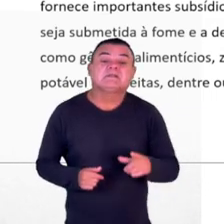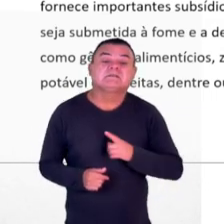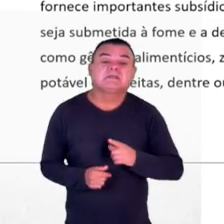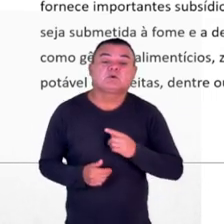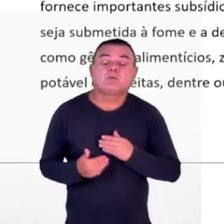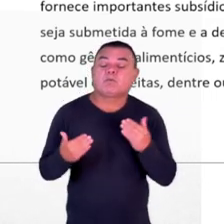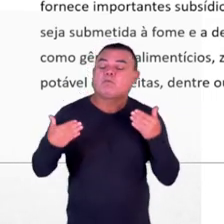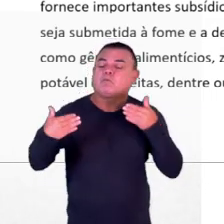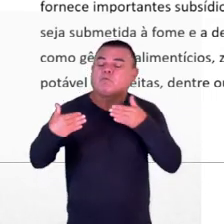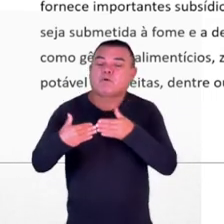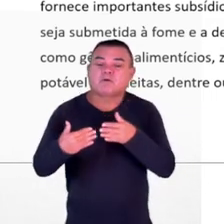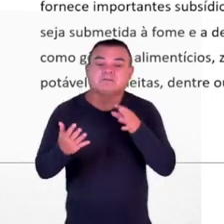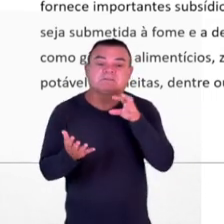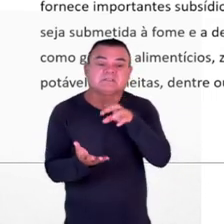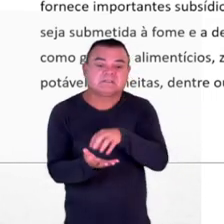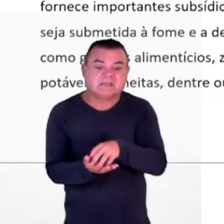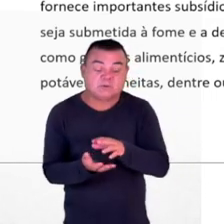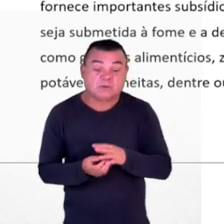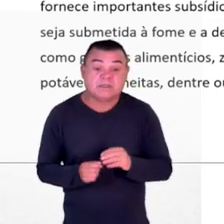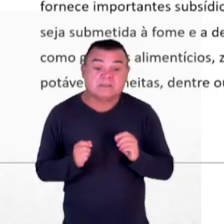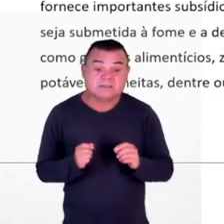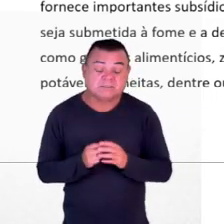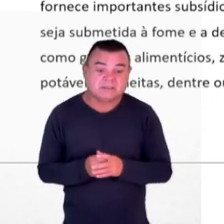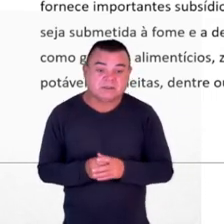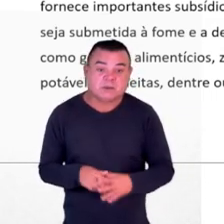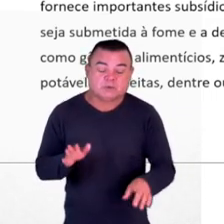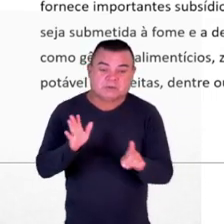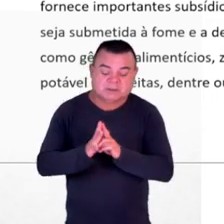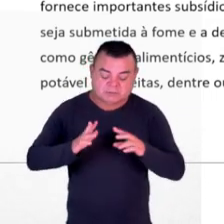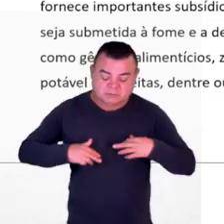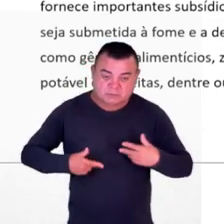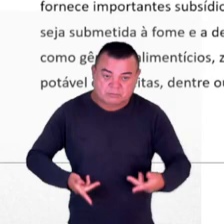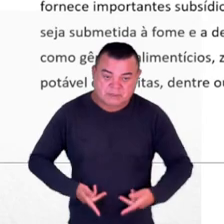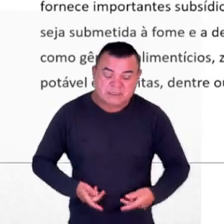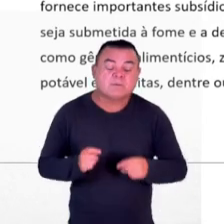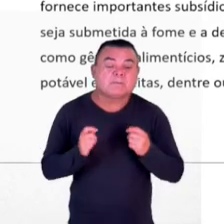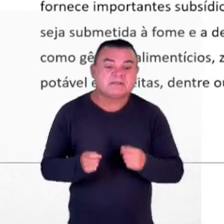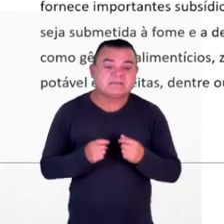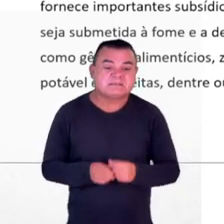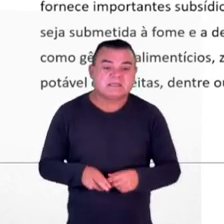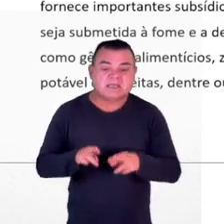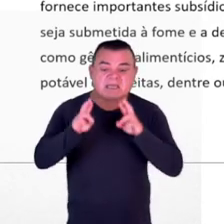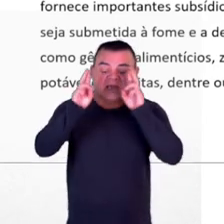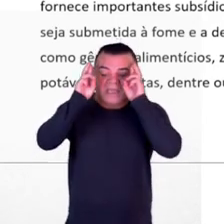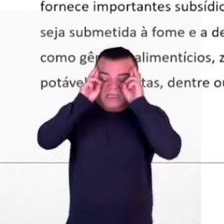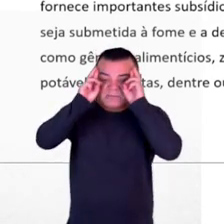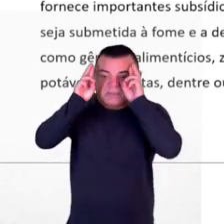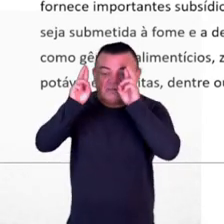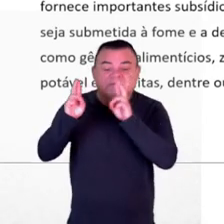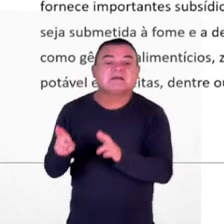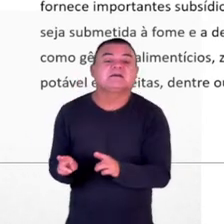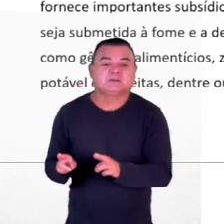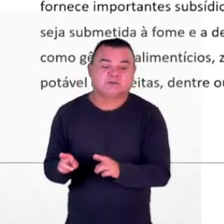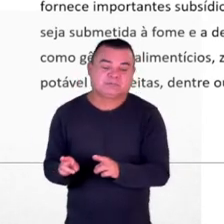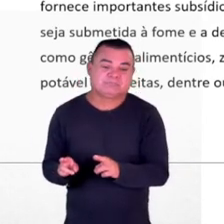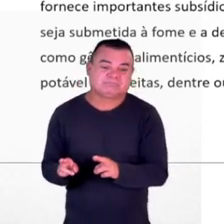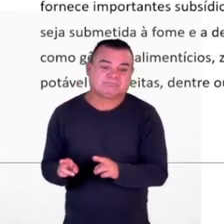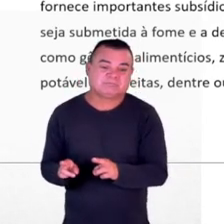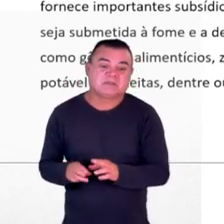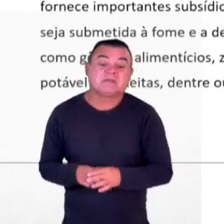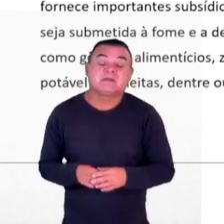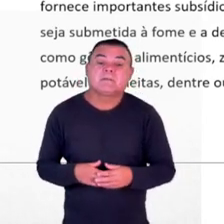que os Direitos Humanos da população civil devem ser respeitados e no obstante a existência de conflitos